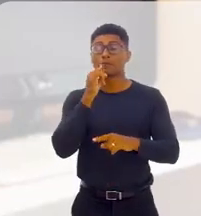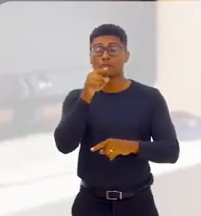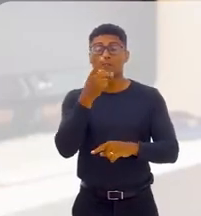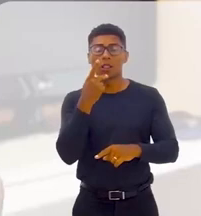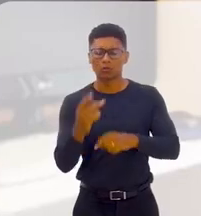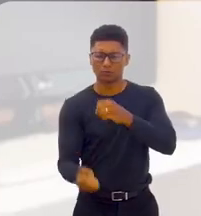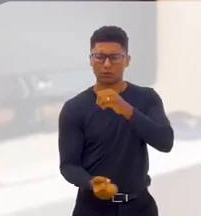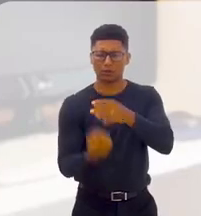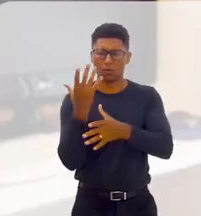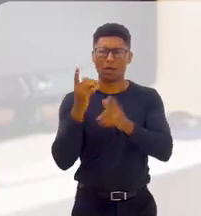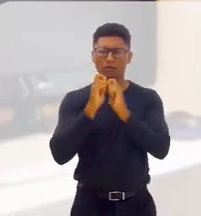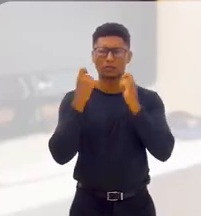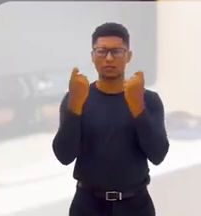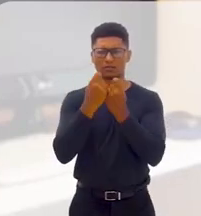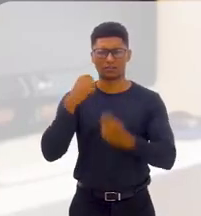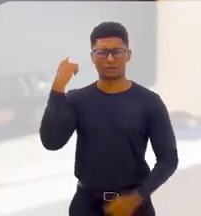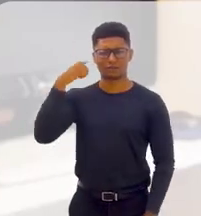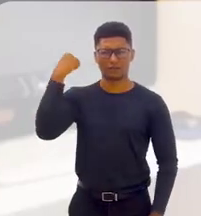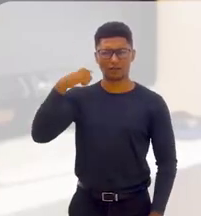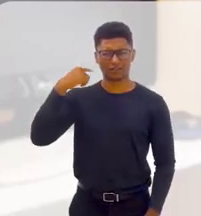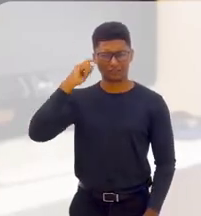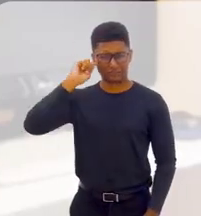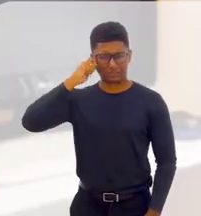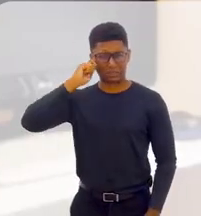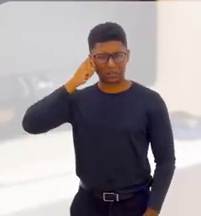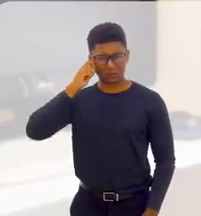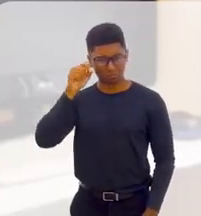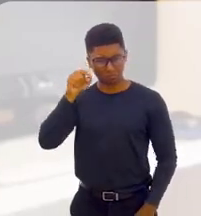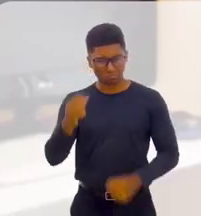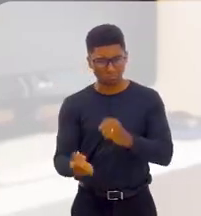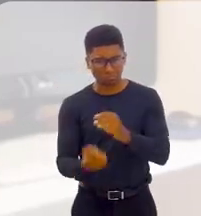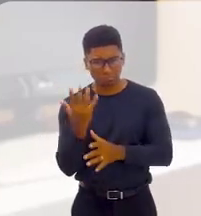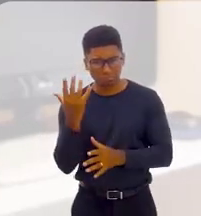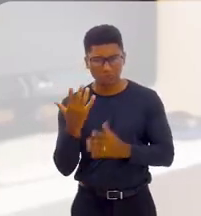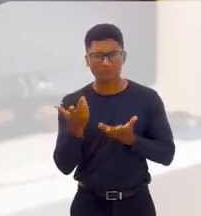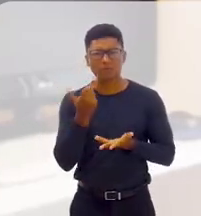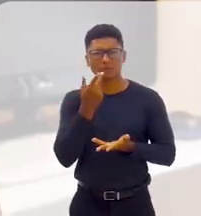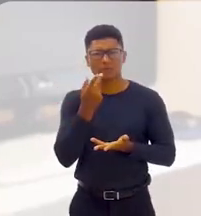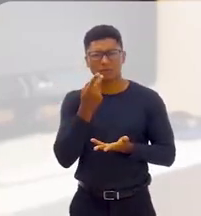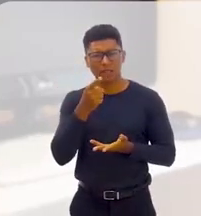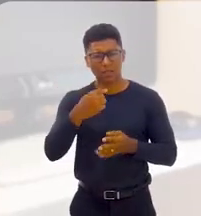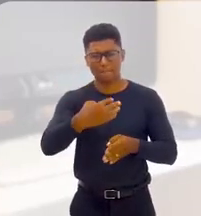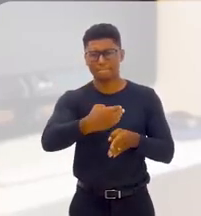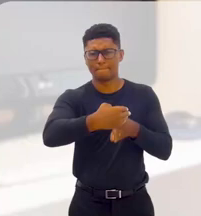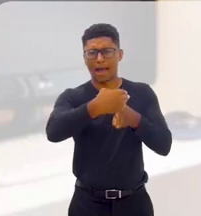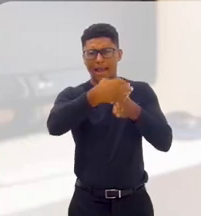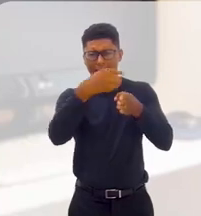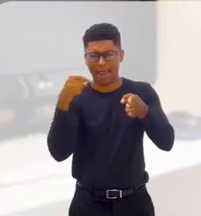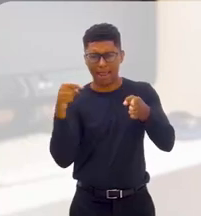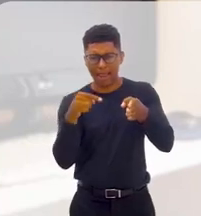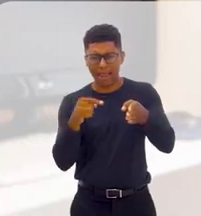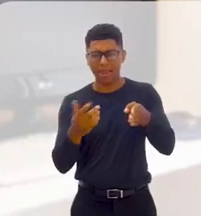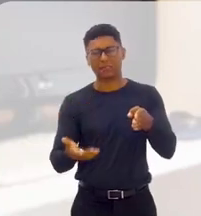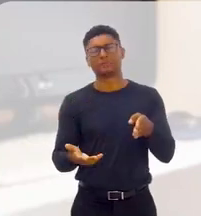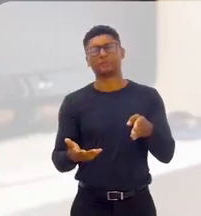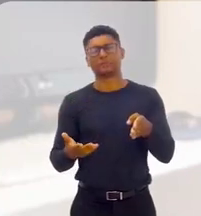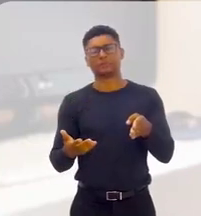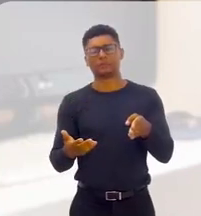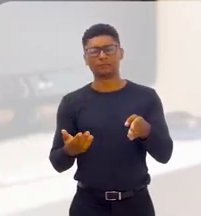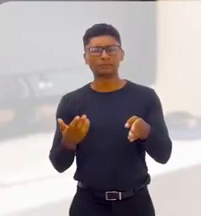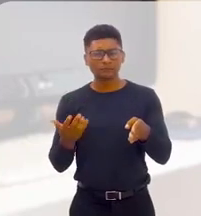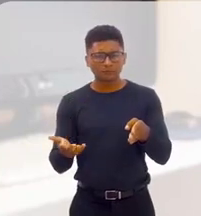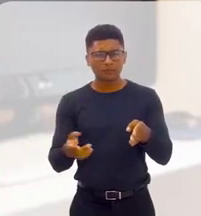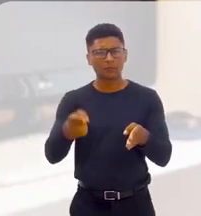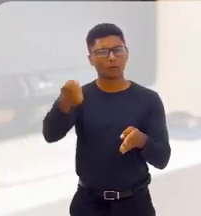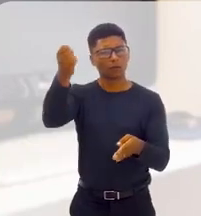uma associação de advogados negros e tal, e aí você começa a falar da parede. Então, você